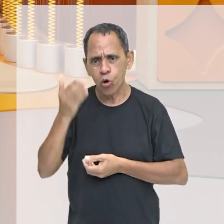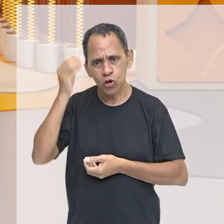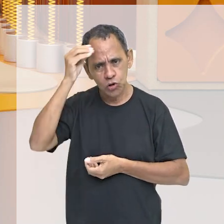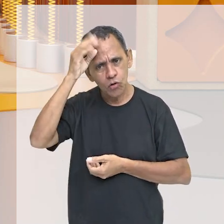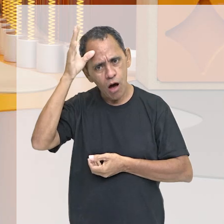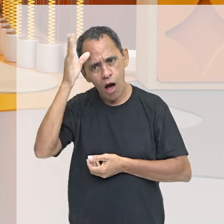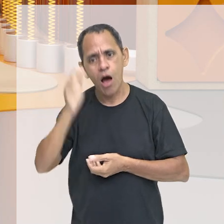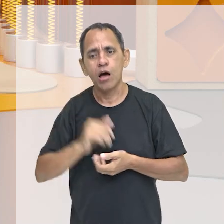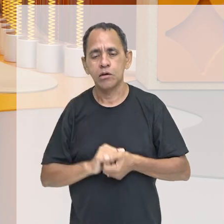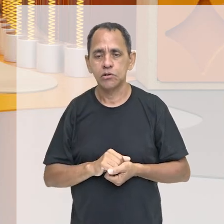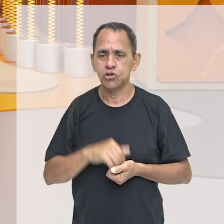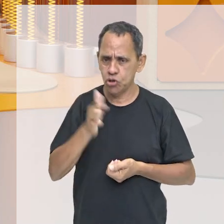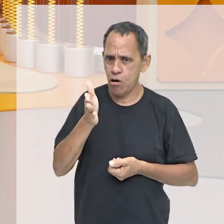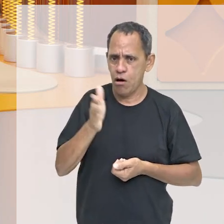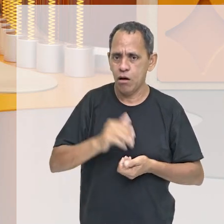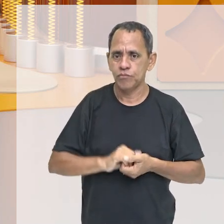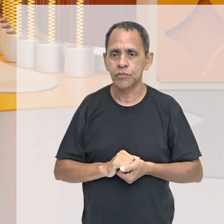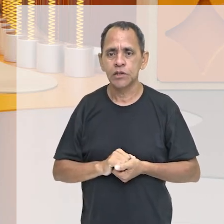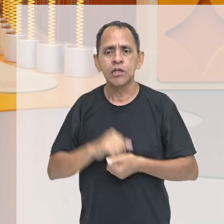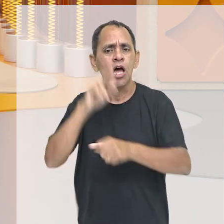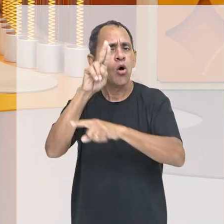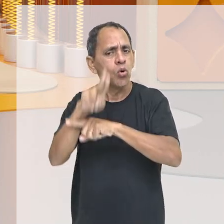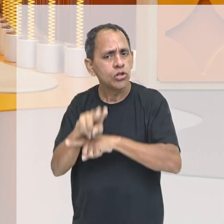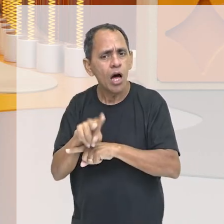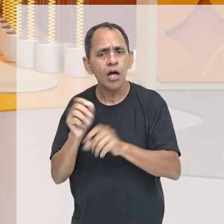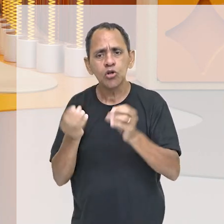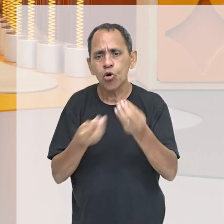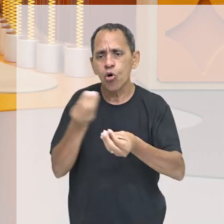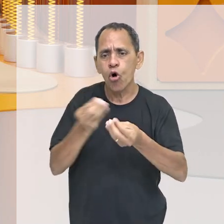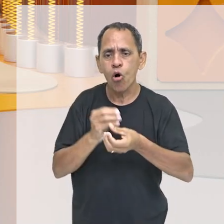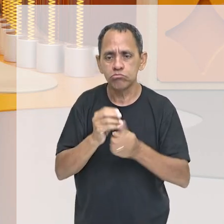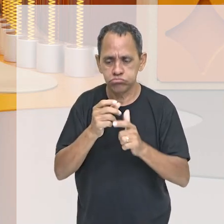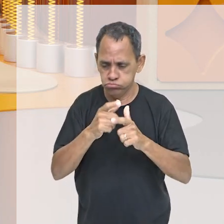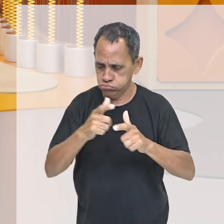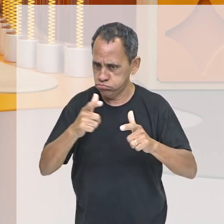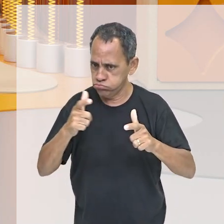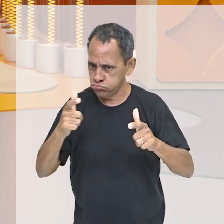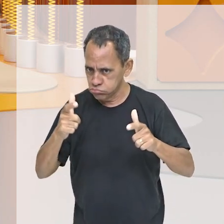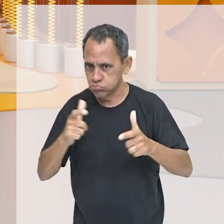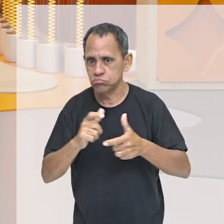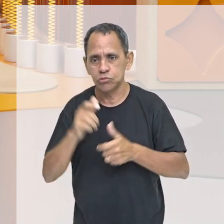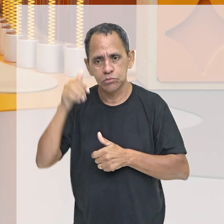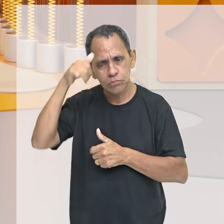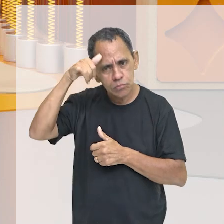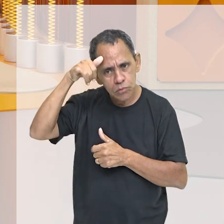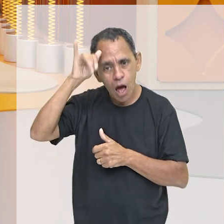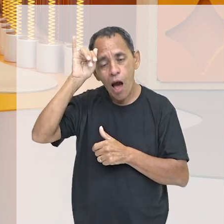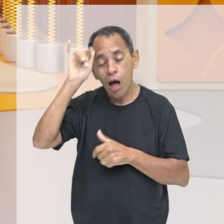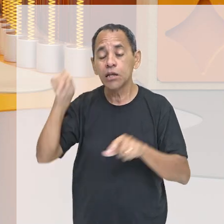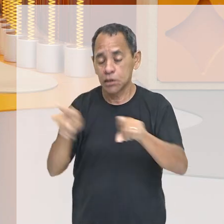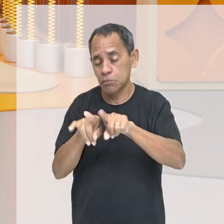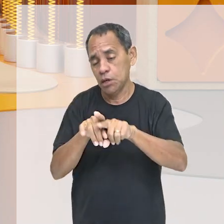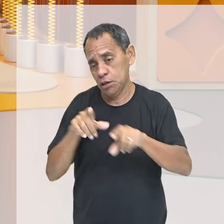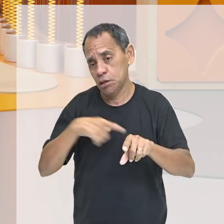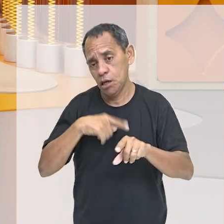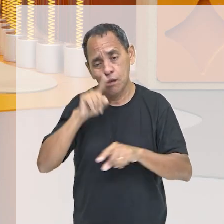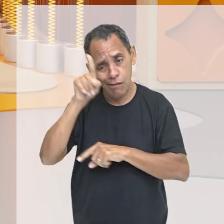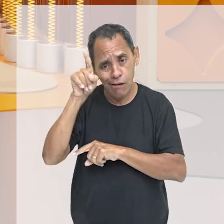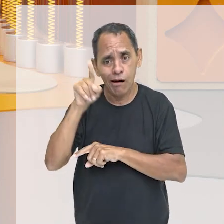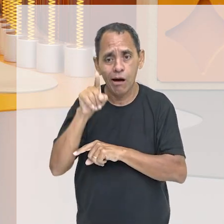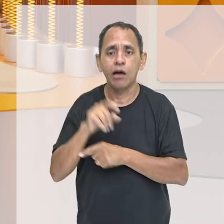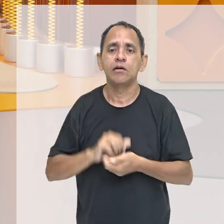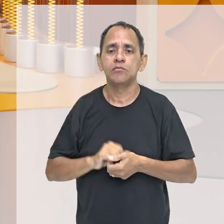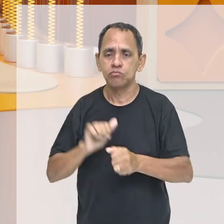também bastante ali criado, né? Nós temos grandes criações na Ilha do Norte. Já na Ilha do